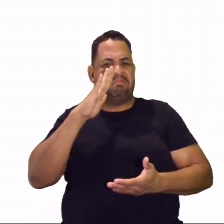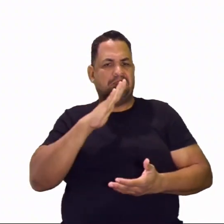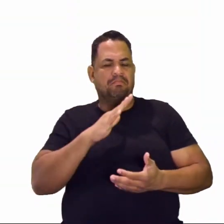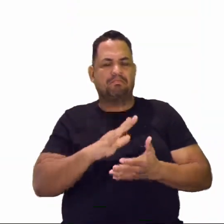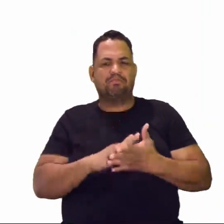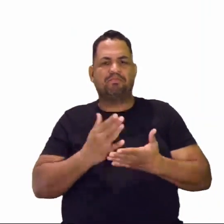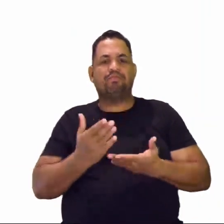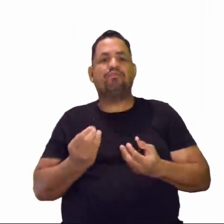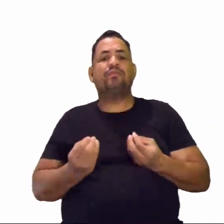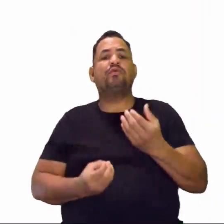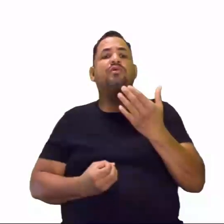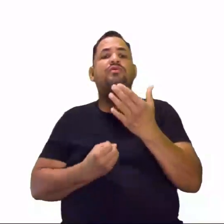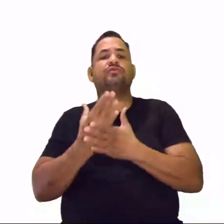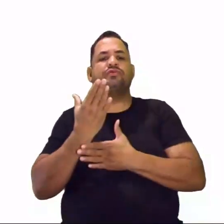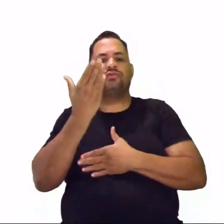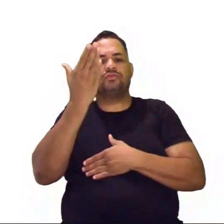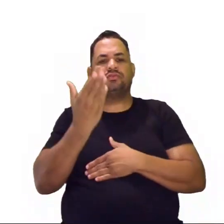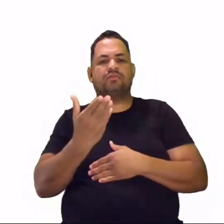olha o resultado disso.